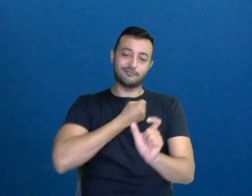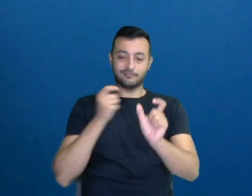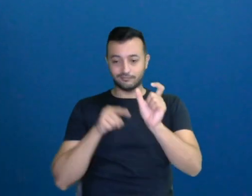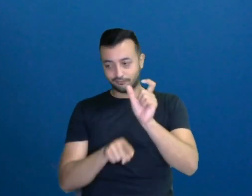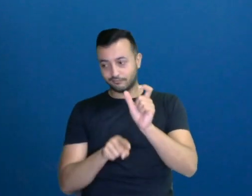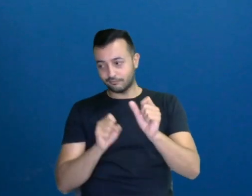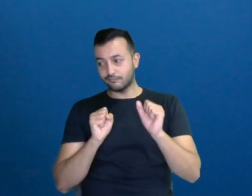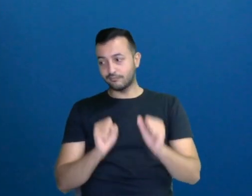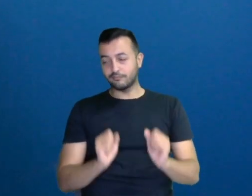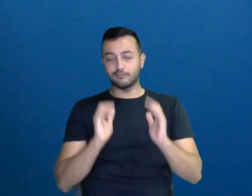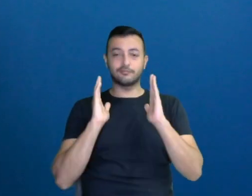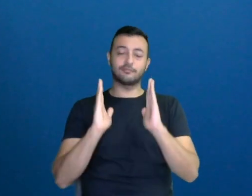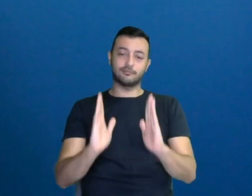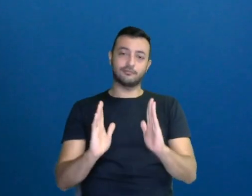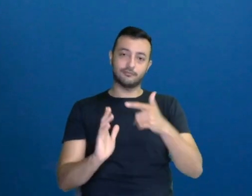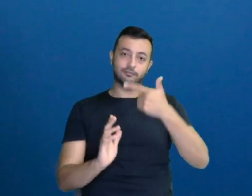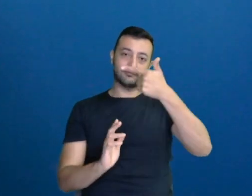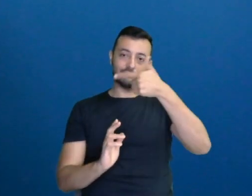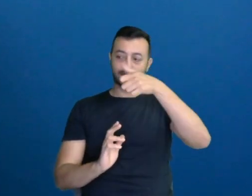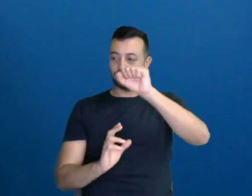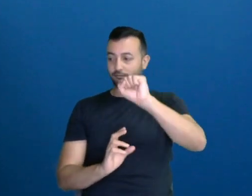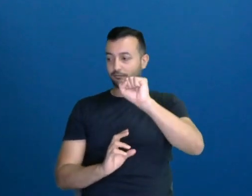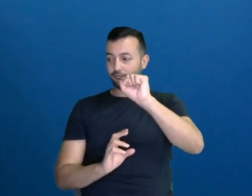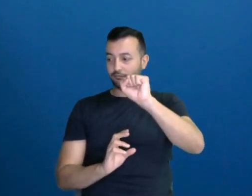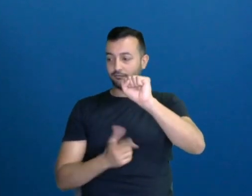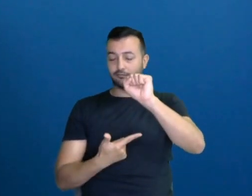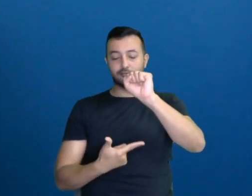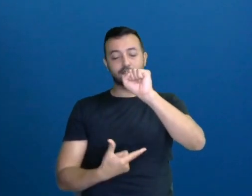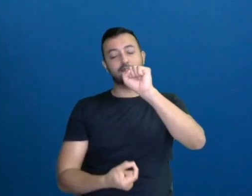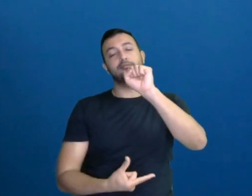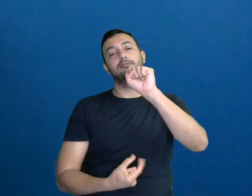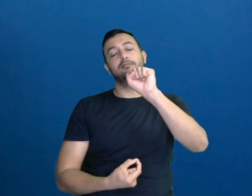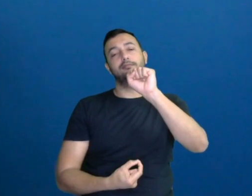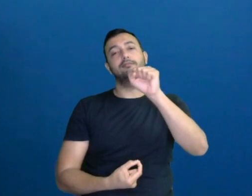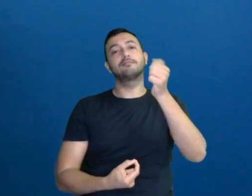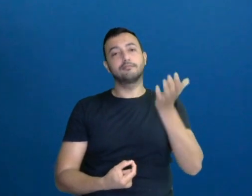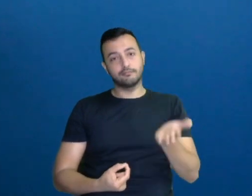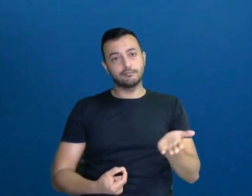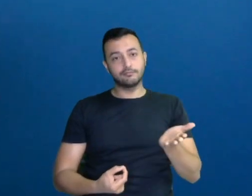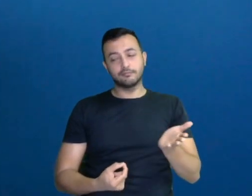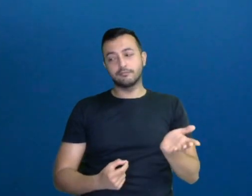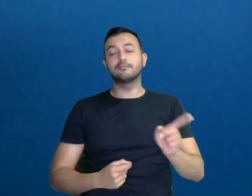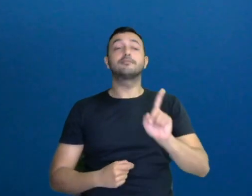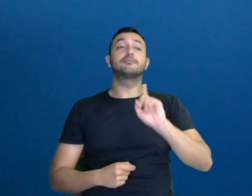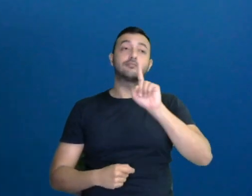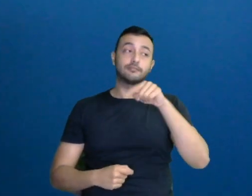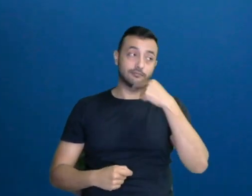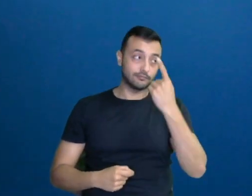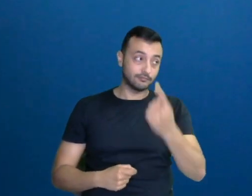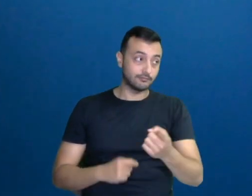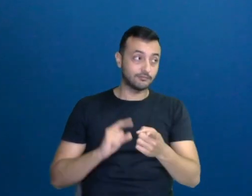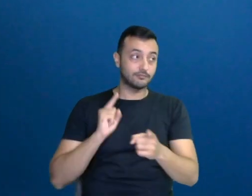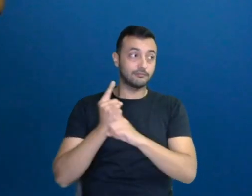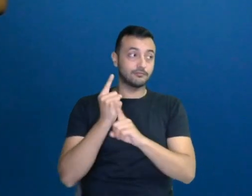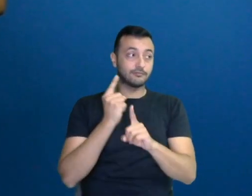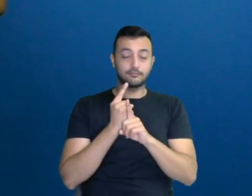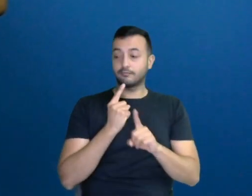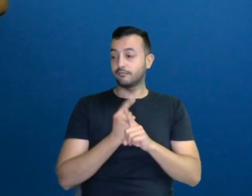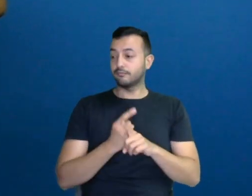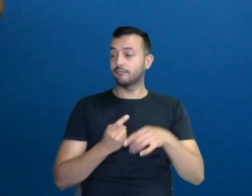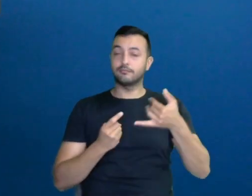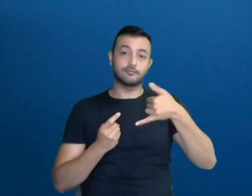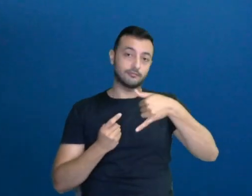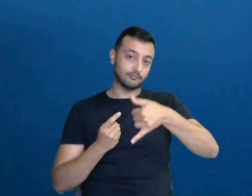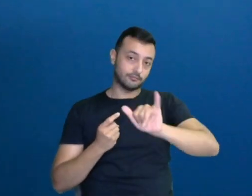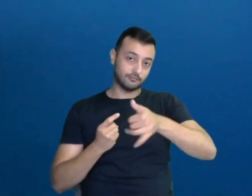pega o lote do meio. 28 está para 20, tá bom? E depois, para achar o valor de